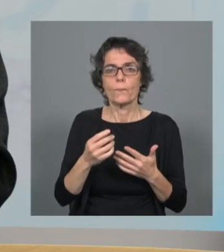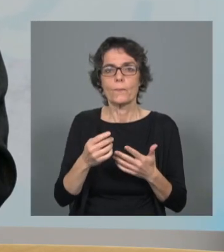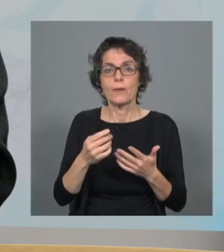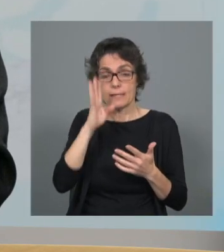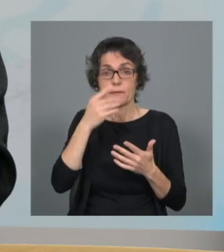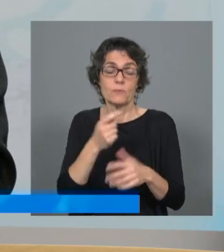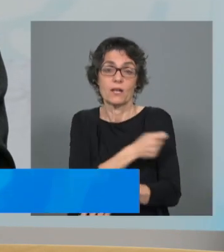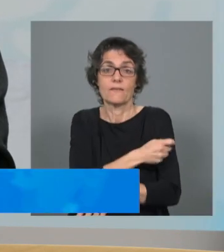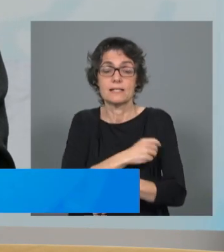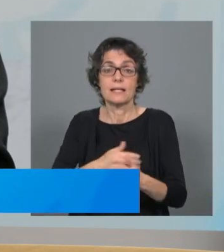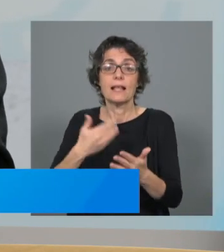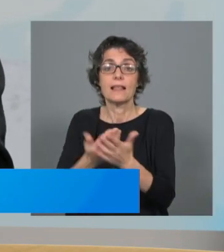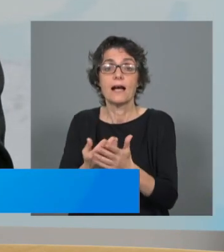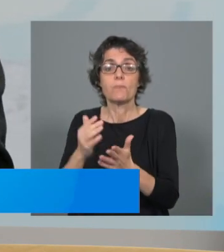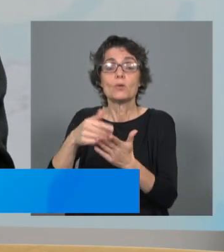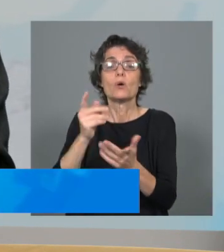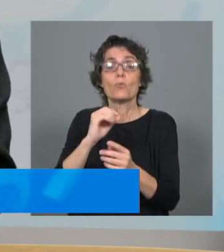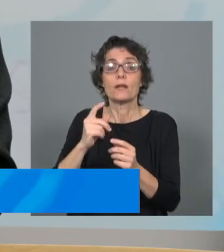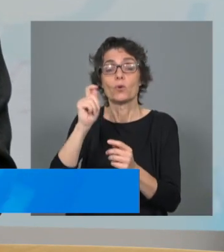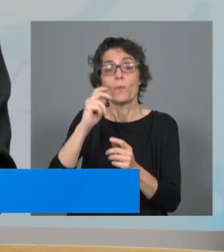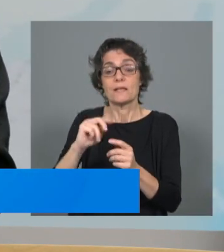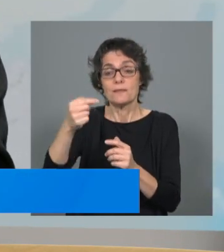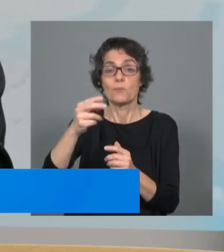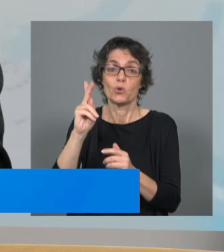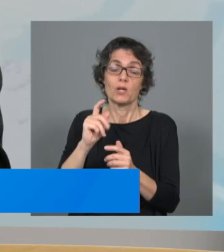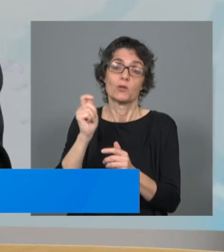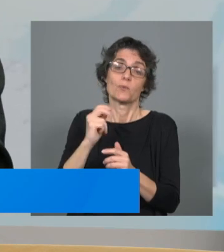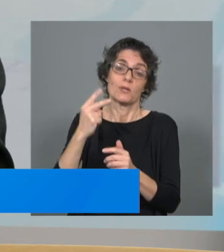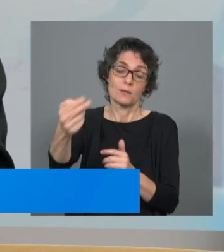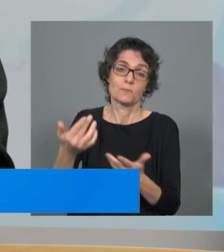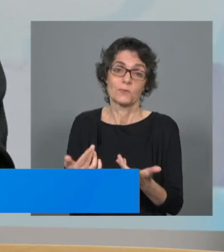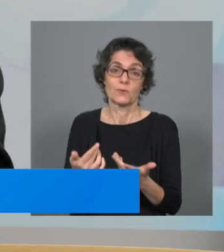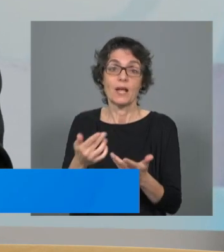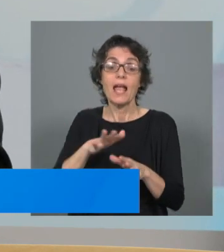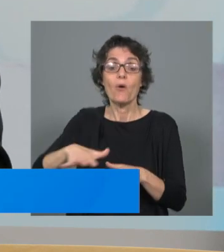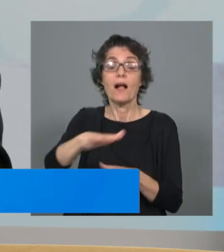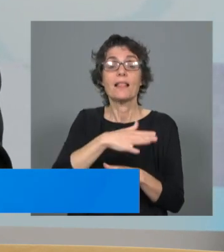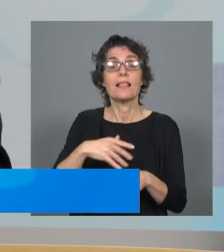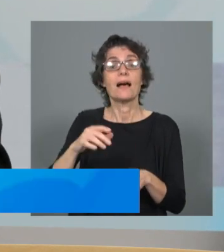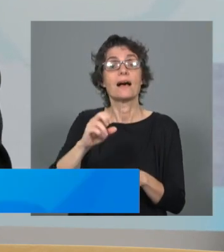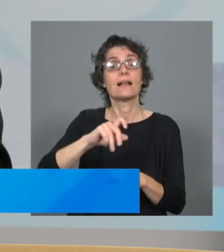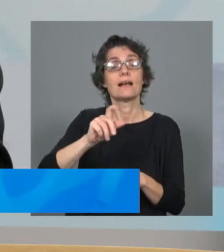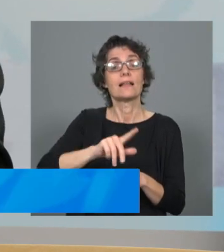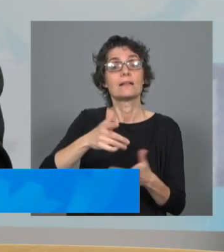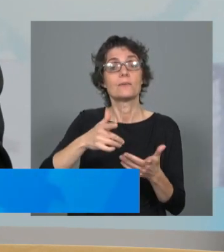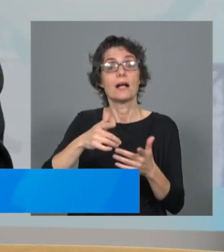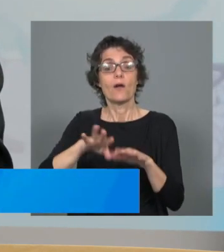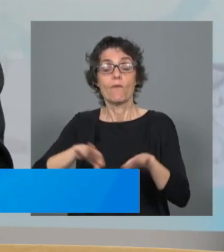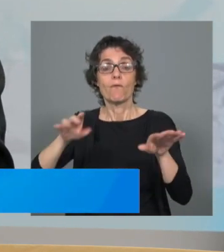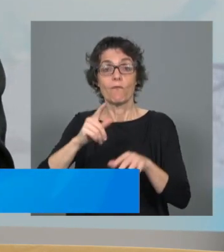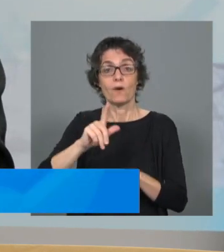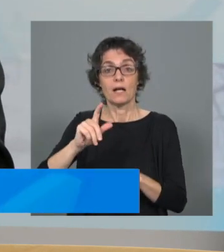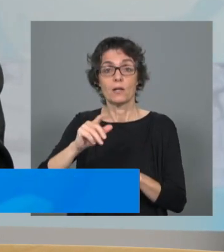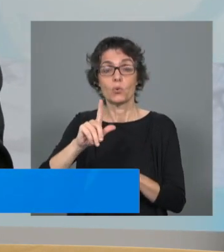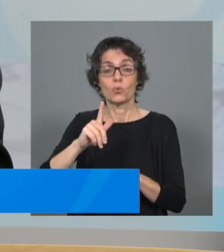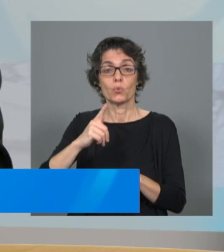e aquilo que se passa em Lisboa e Val do Tejo e até em alguns concelhos do Algarve é que